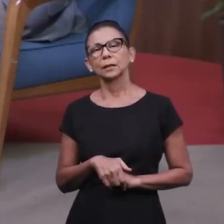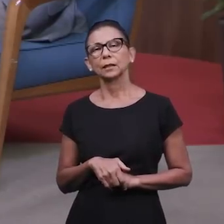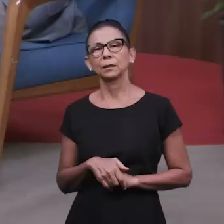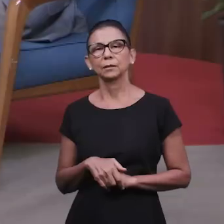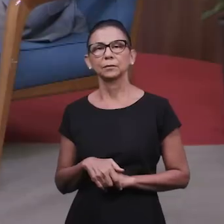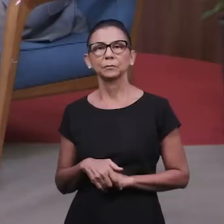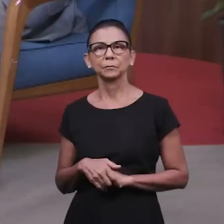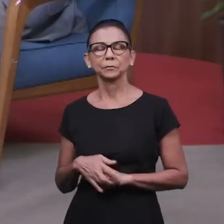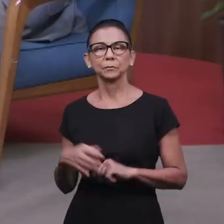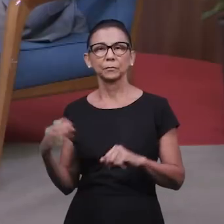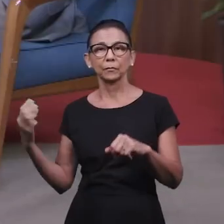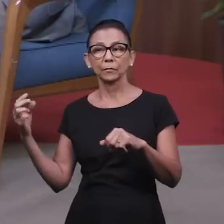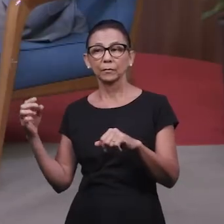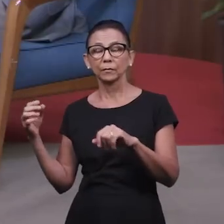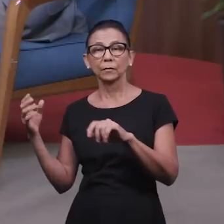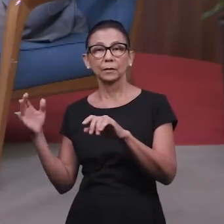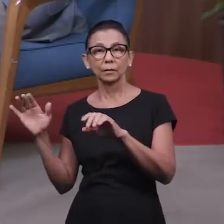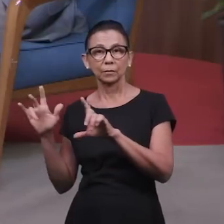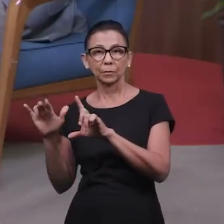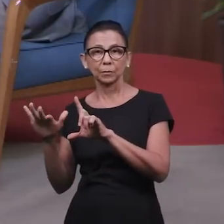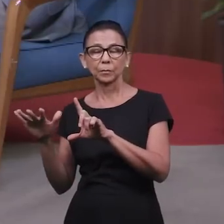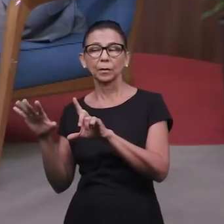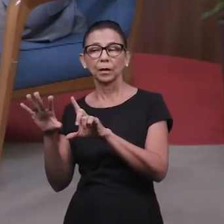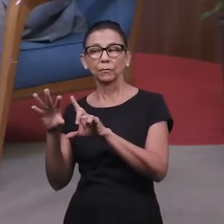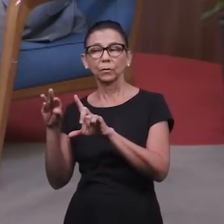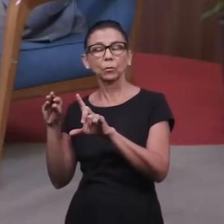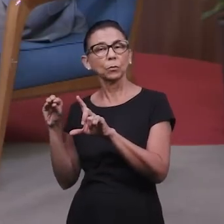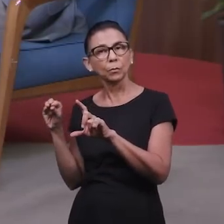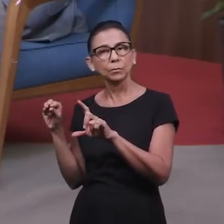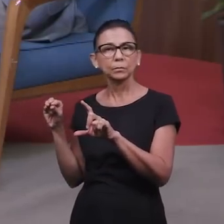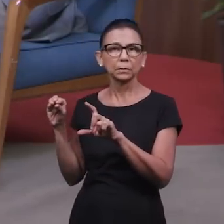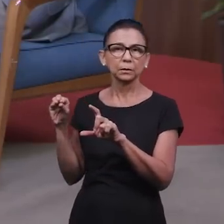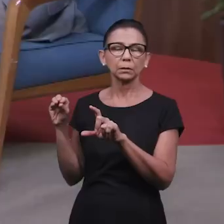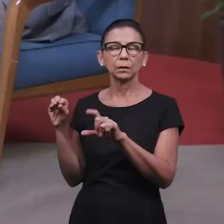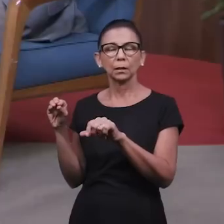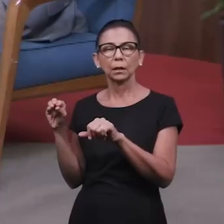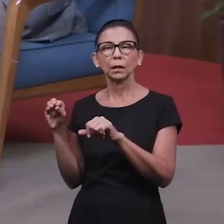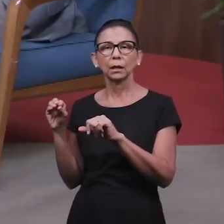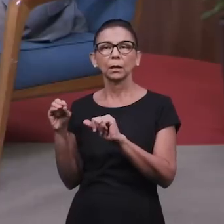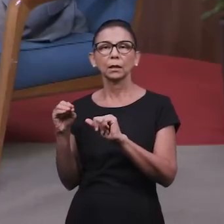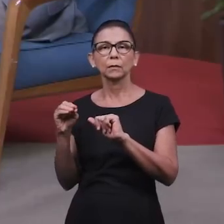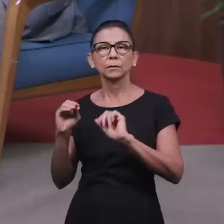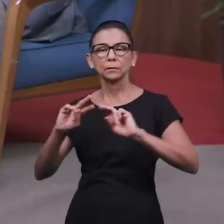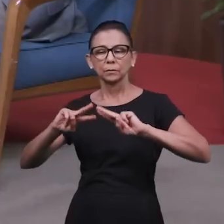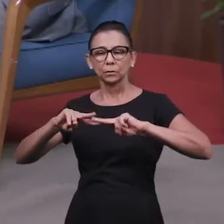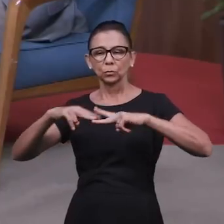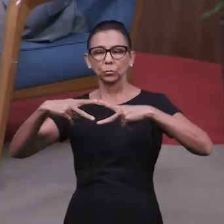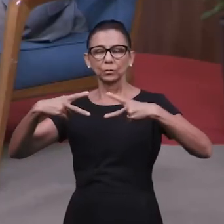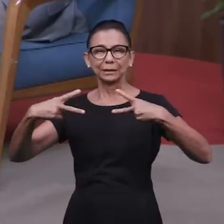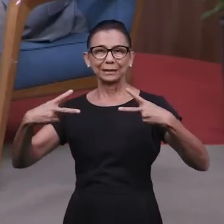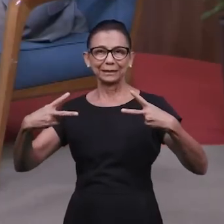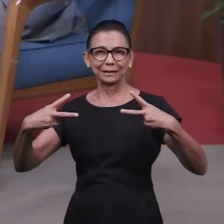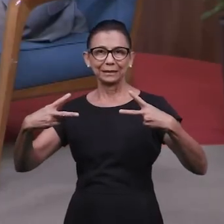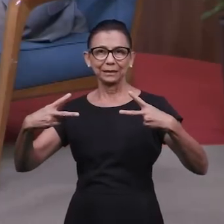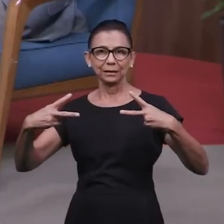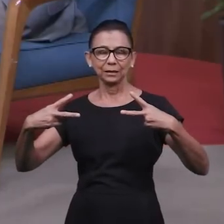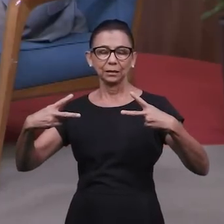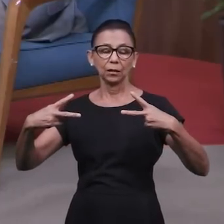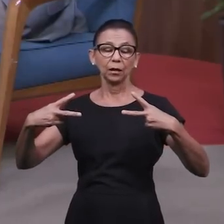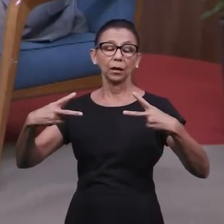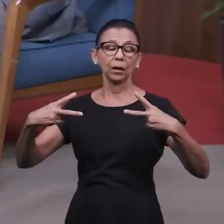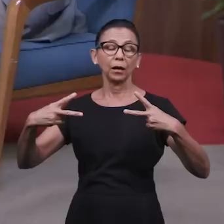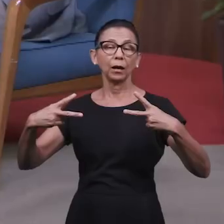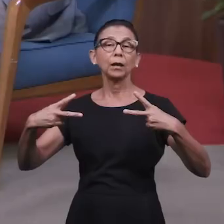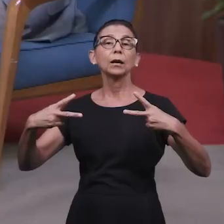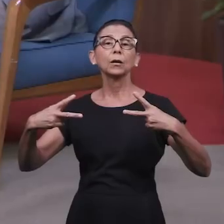operacional, vai sugerir que você aceite abrir ao link que esse QR Code gera. Quando você fizer isso, você